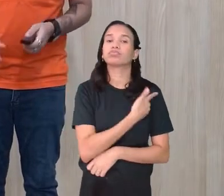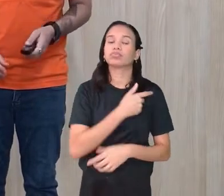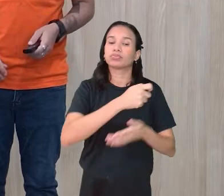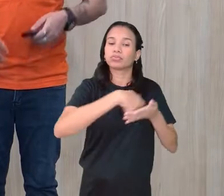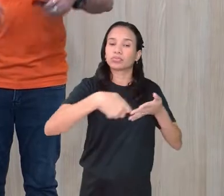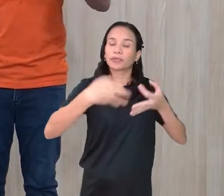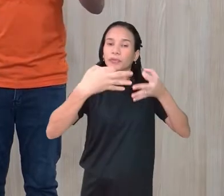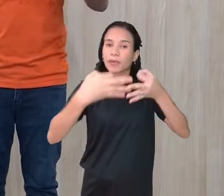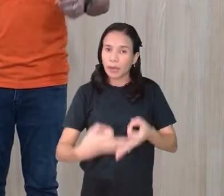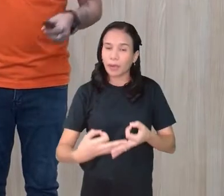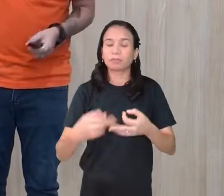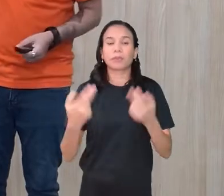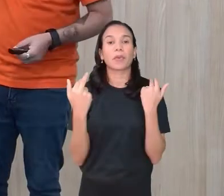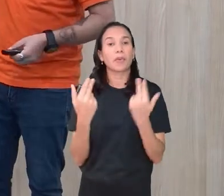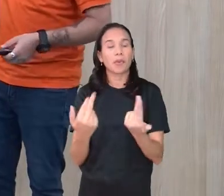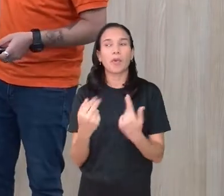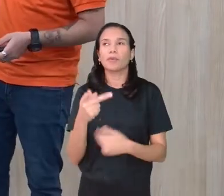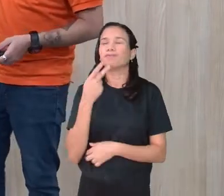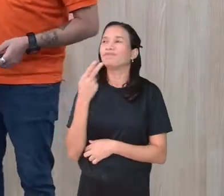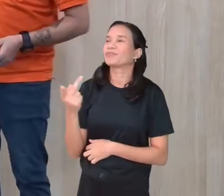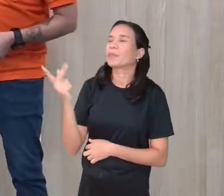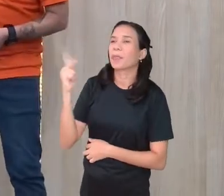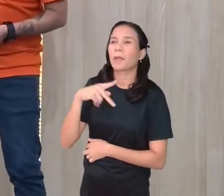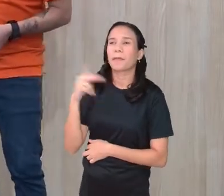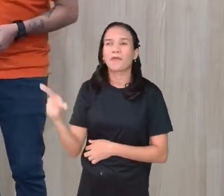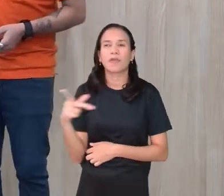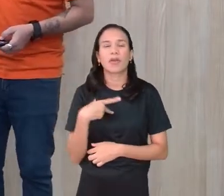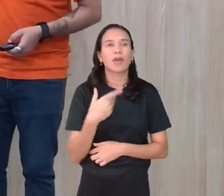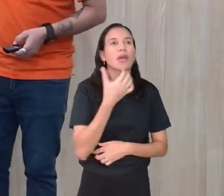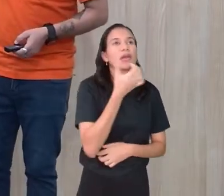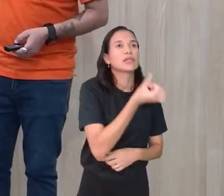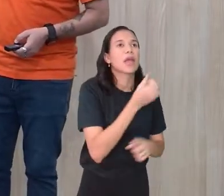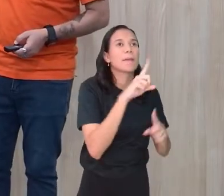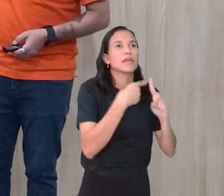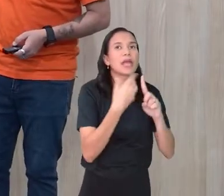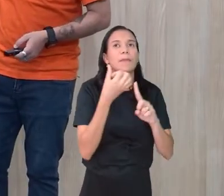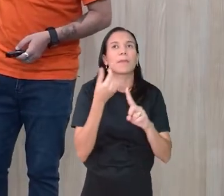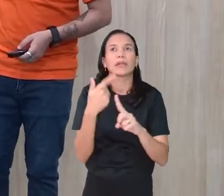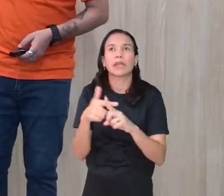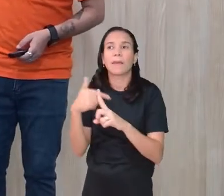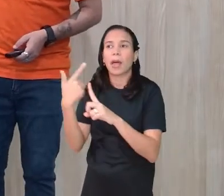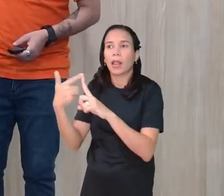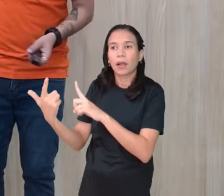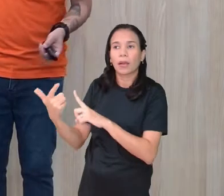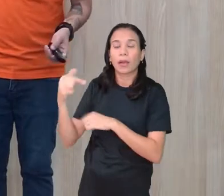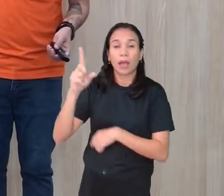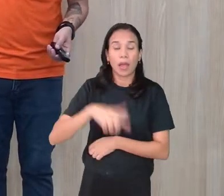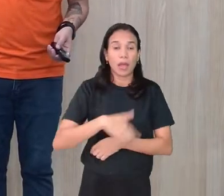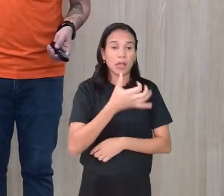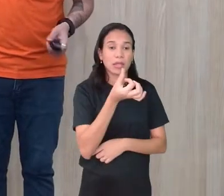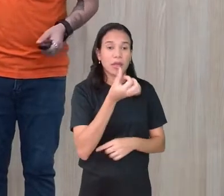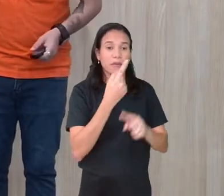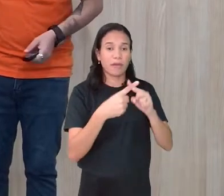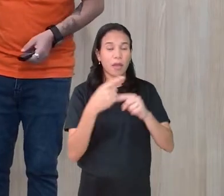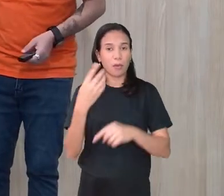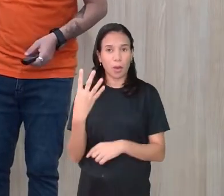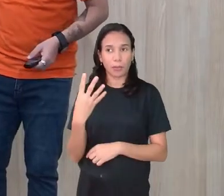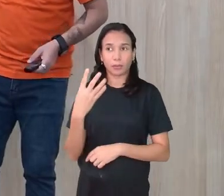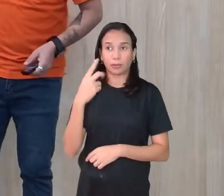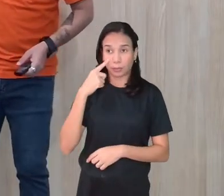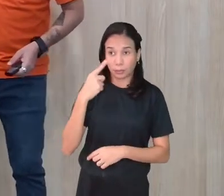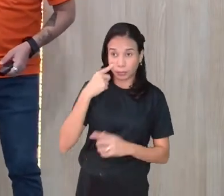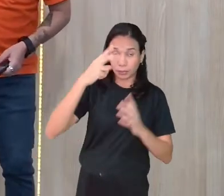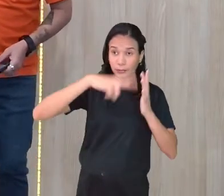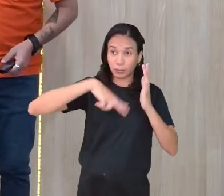da forma correta. Mesma coisa. Eita, professor, coloquei que 6 mais 6 mais 6 mais 6 é 6 vezes o 4. Vamos ler de